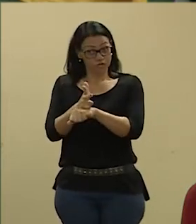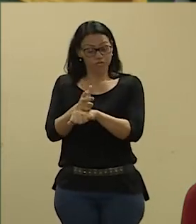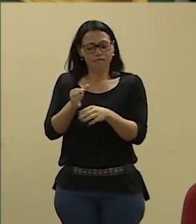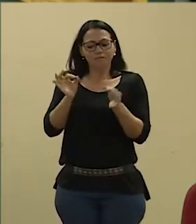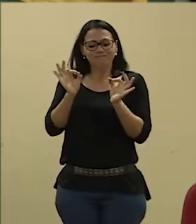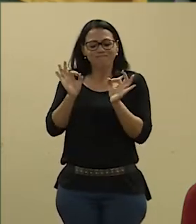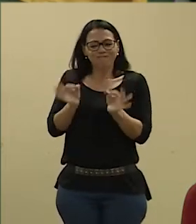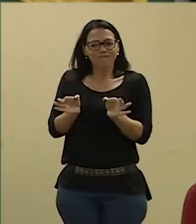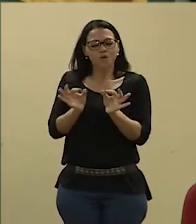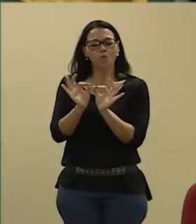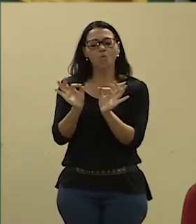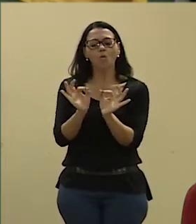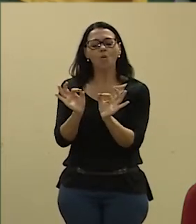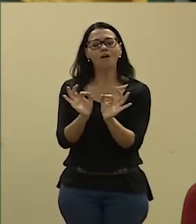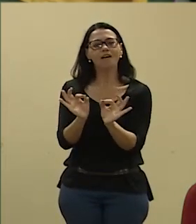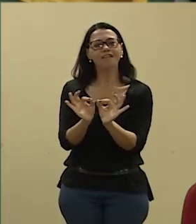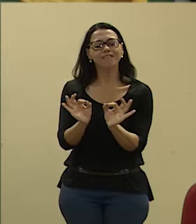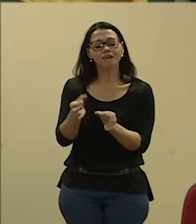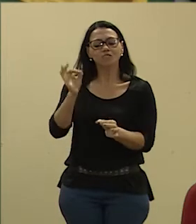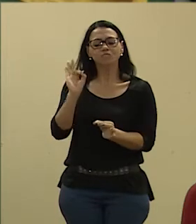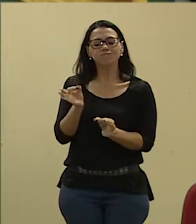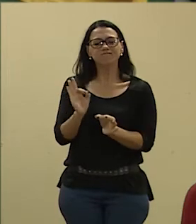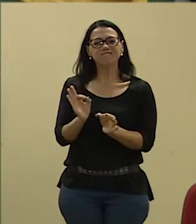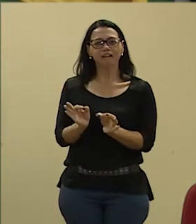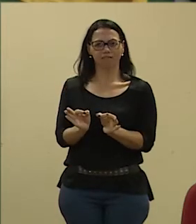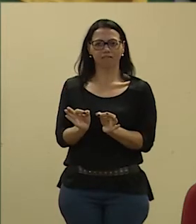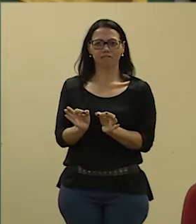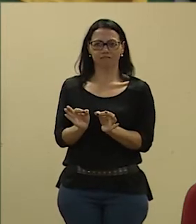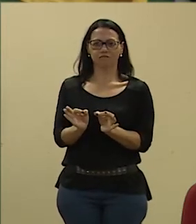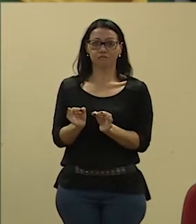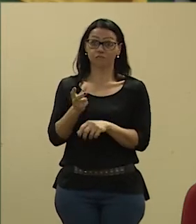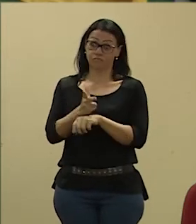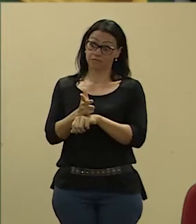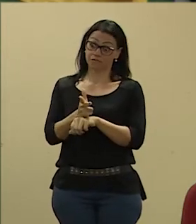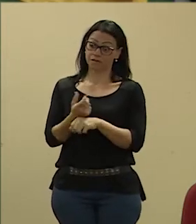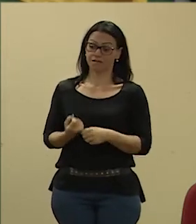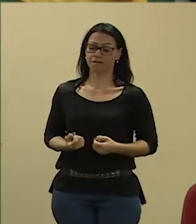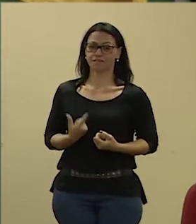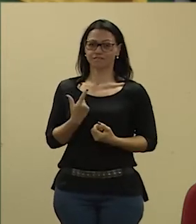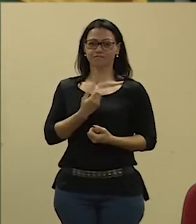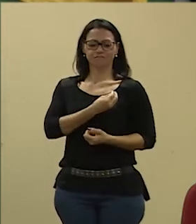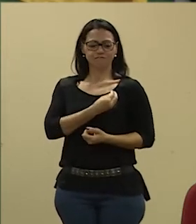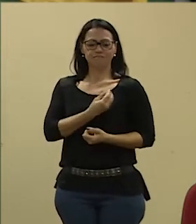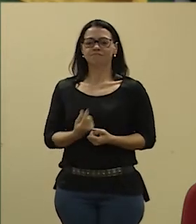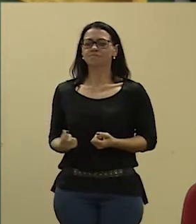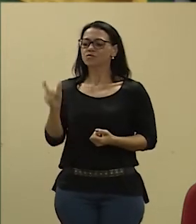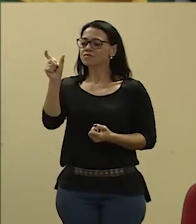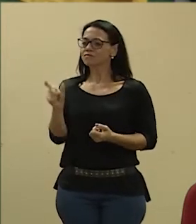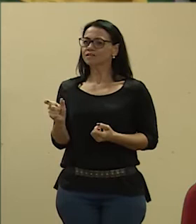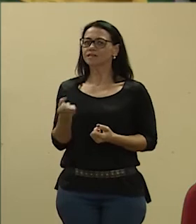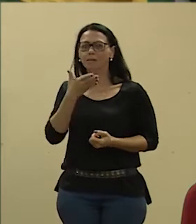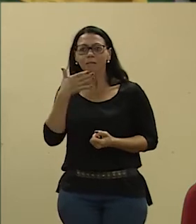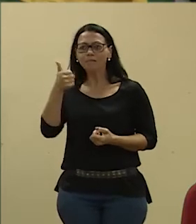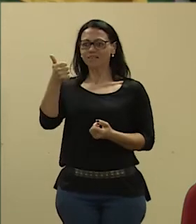e se produzir novamente né pra que a nossa aparência não fique estranha no vídeo o que não acontece por exemplo com